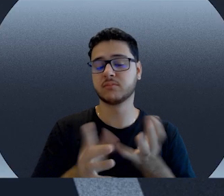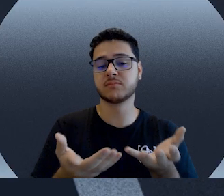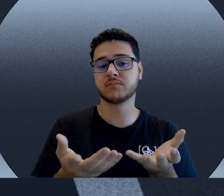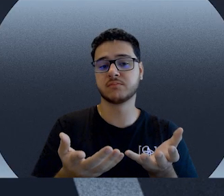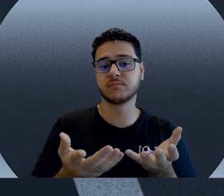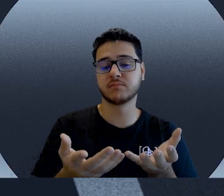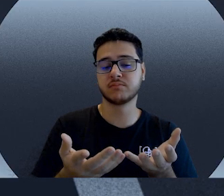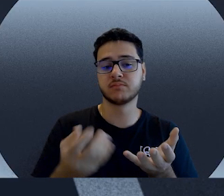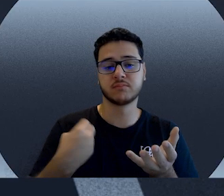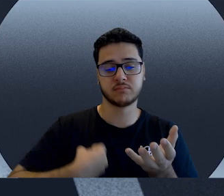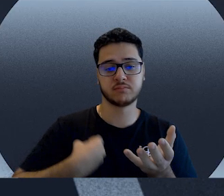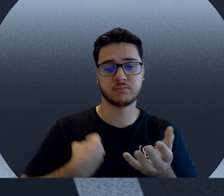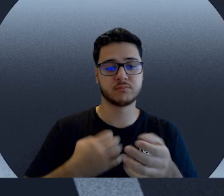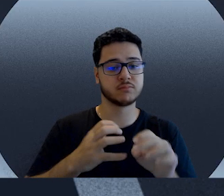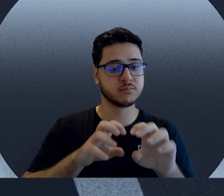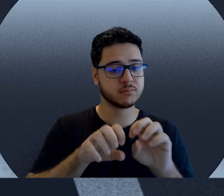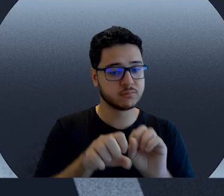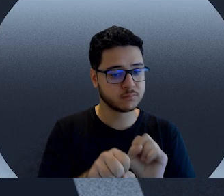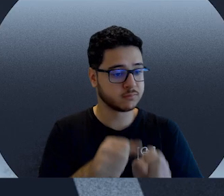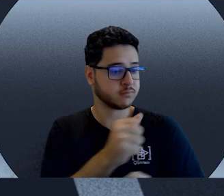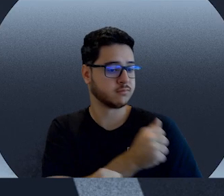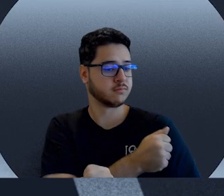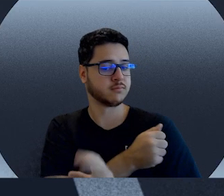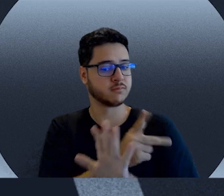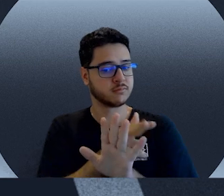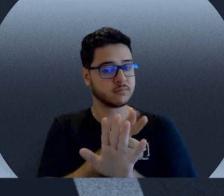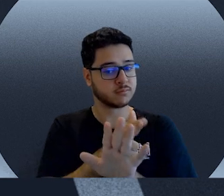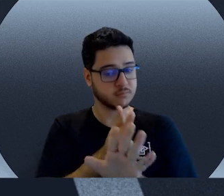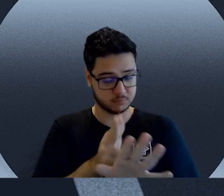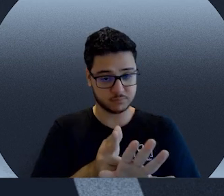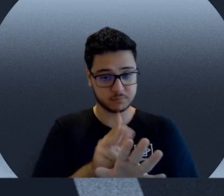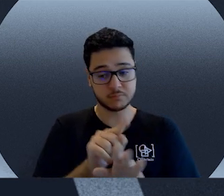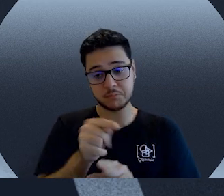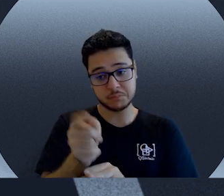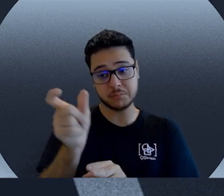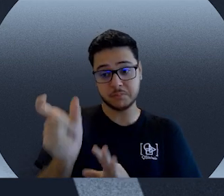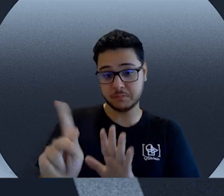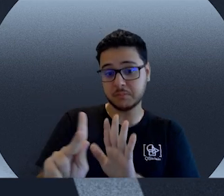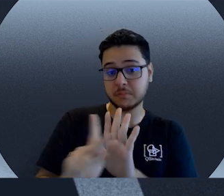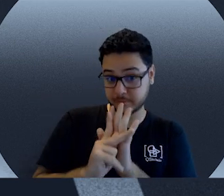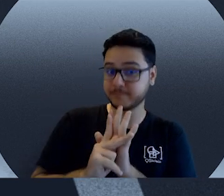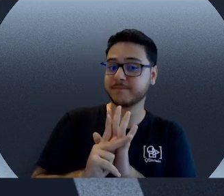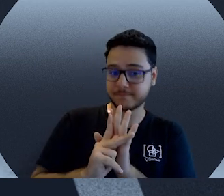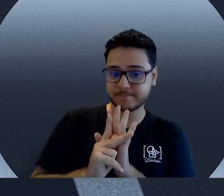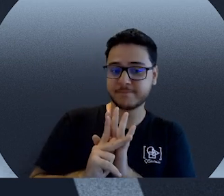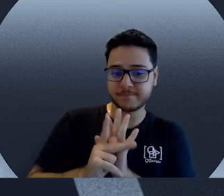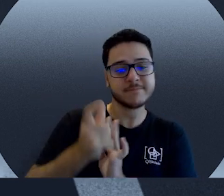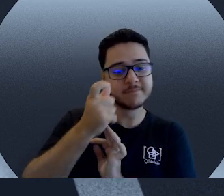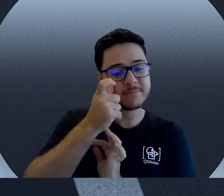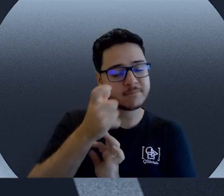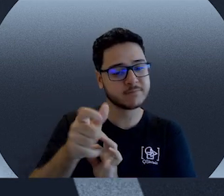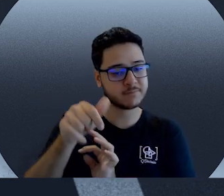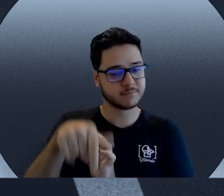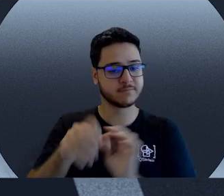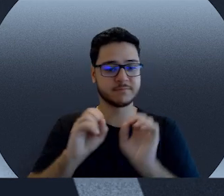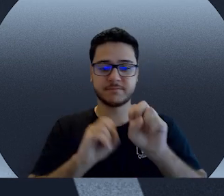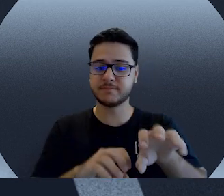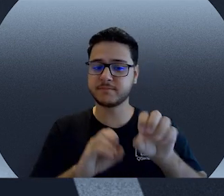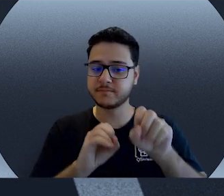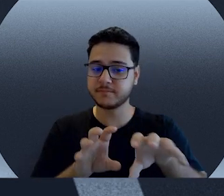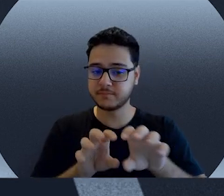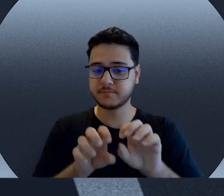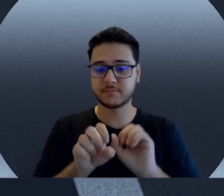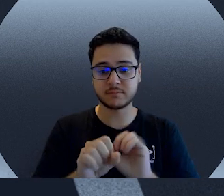formar alunos, mas os próprios alunos. E essa é a parte interessante dessa formação. O momento que a gente